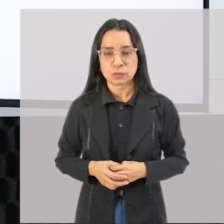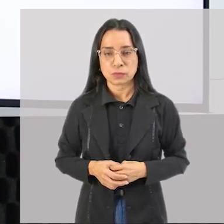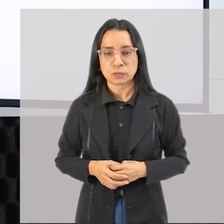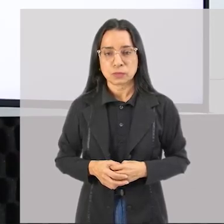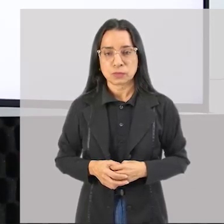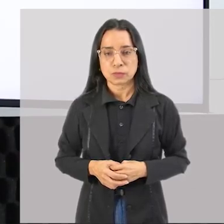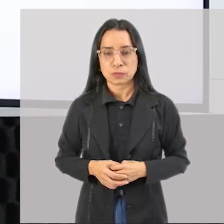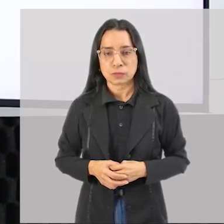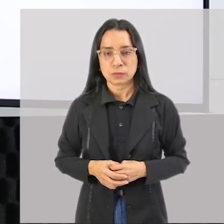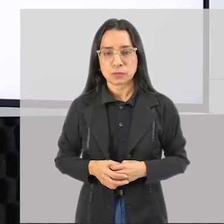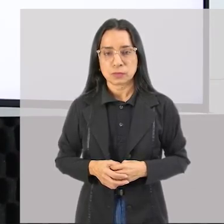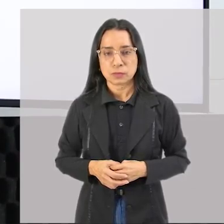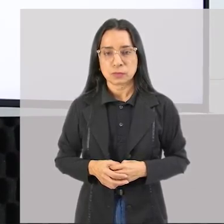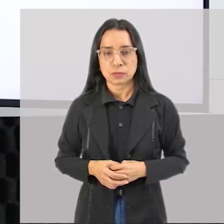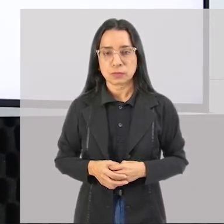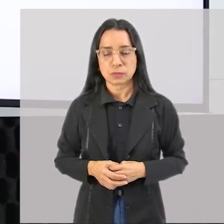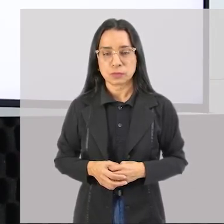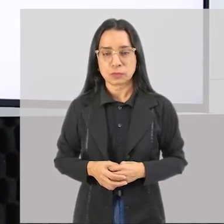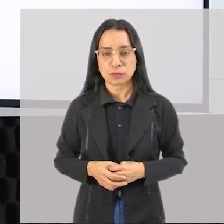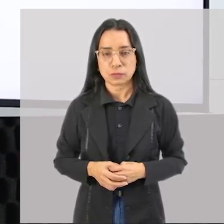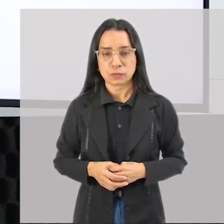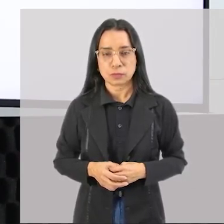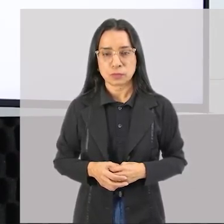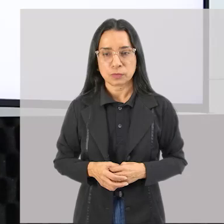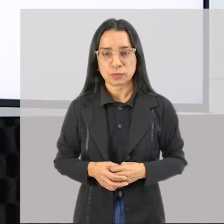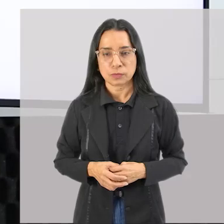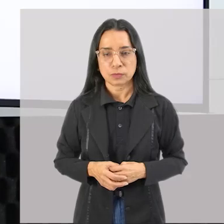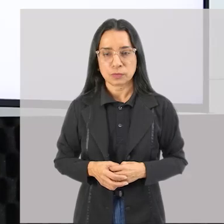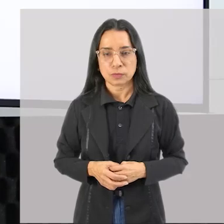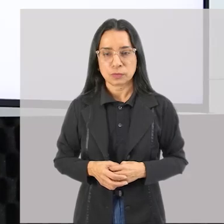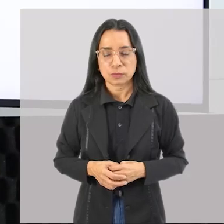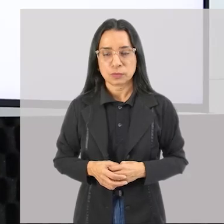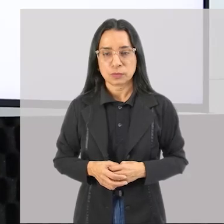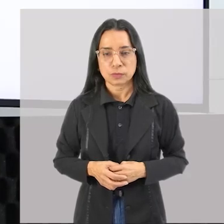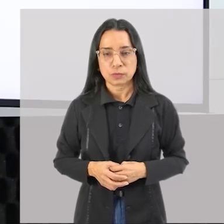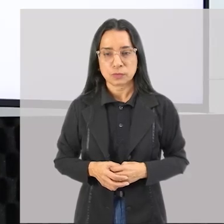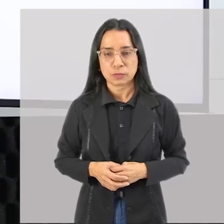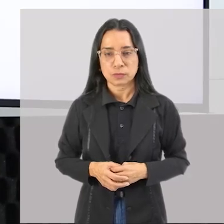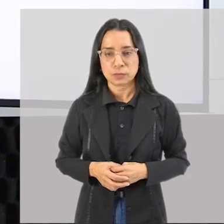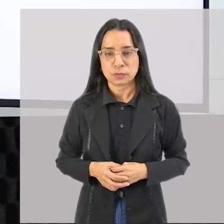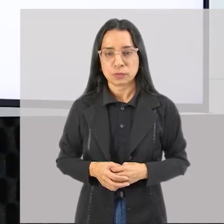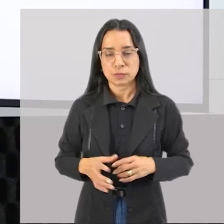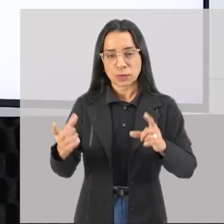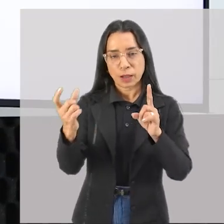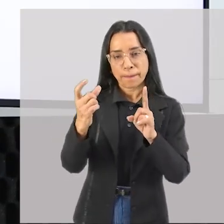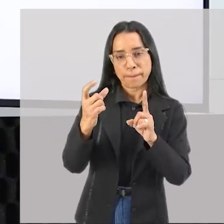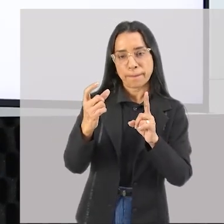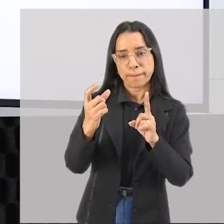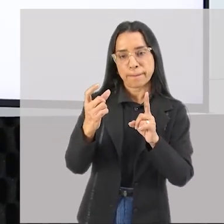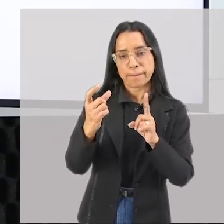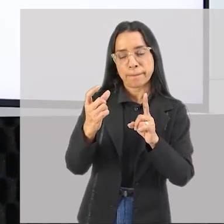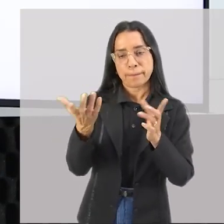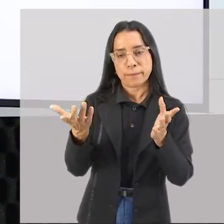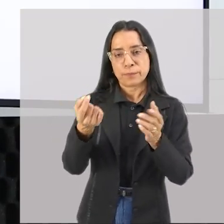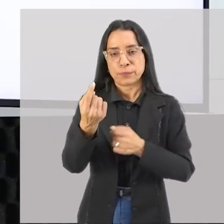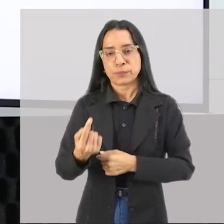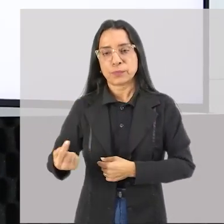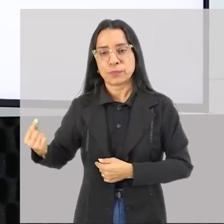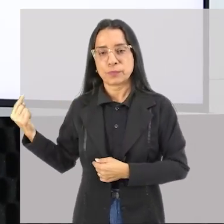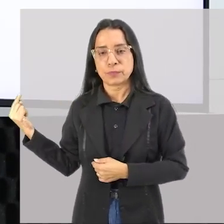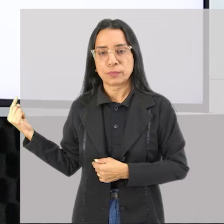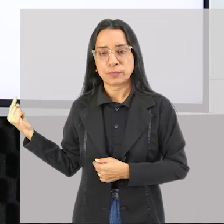discurso. Discourse markers are words, são palavras, phrases, locuções,